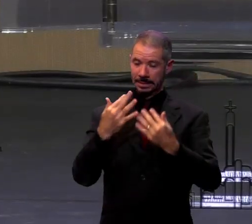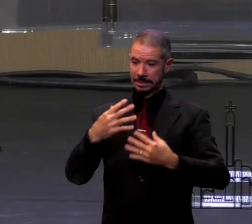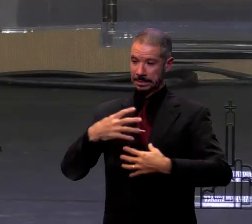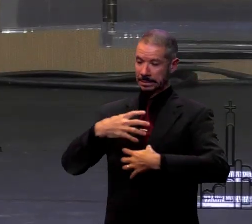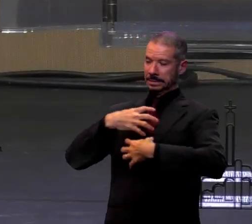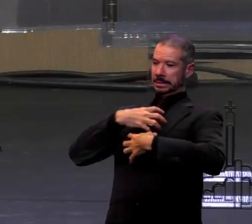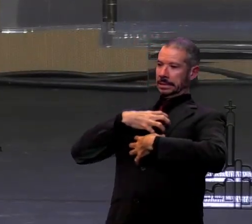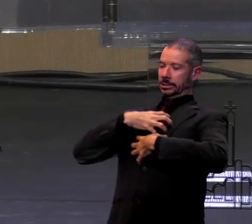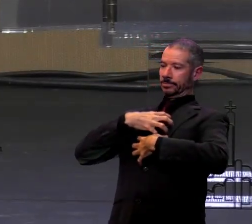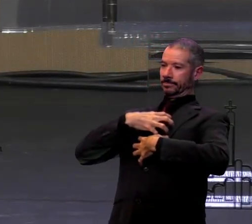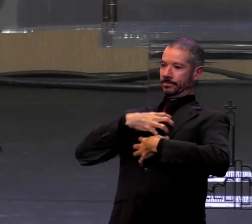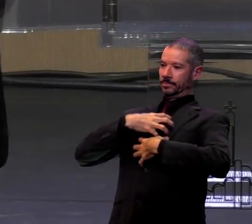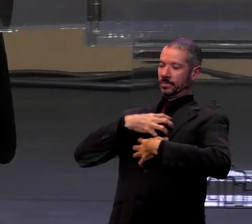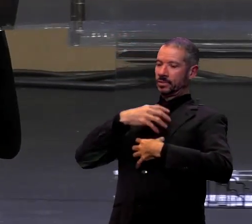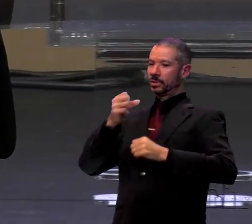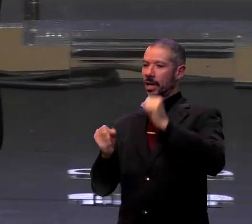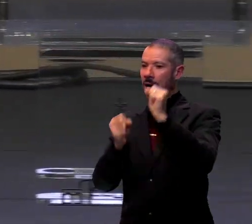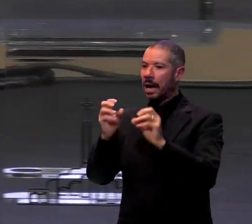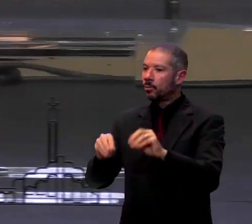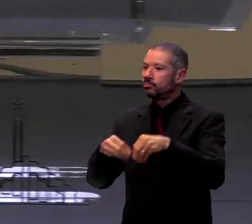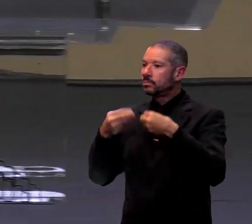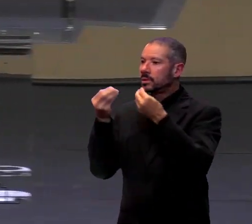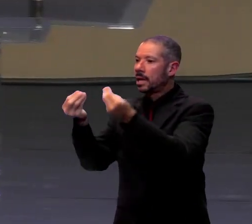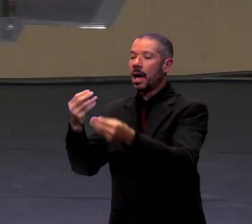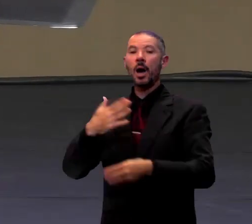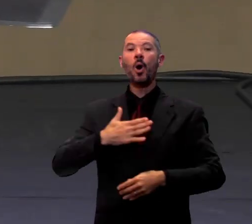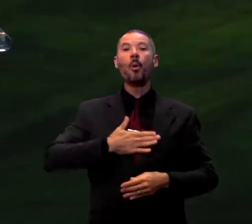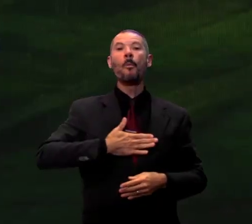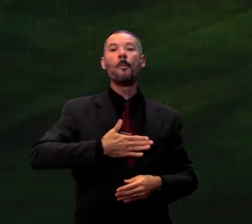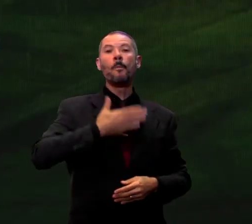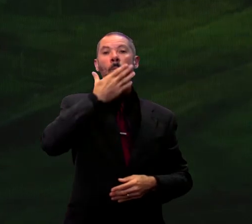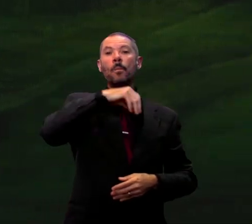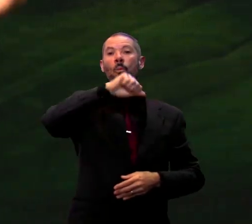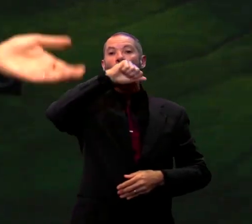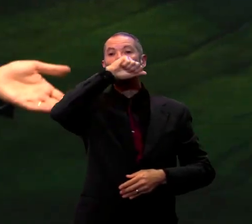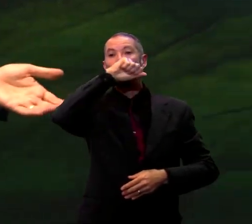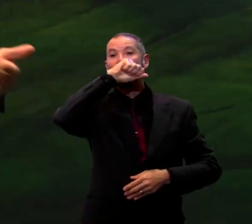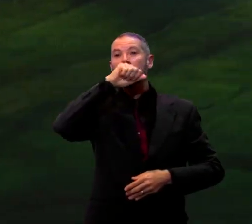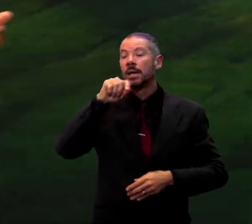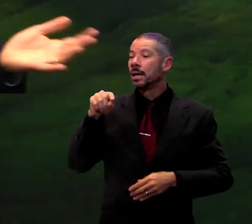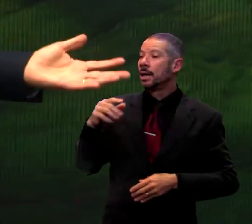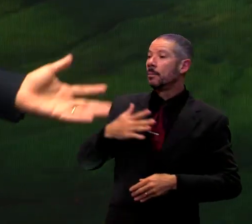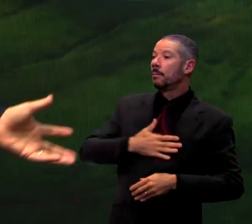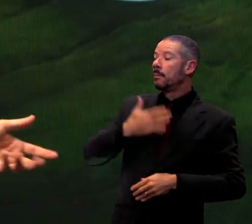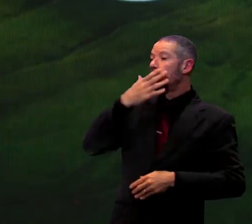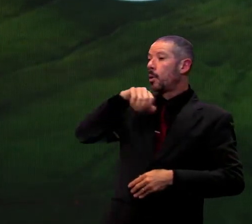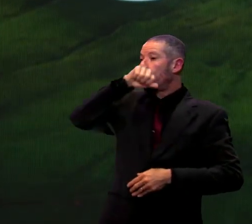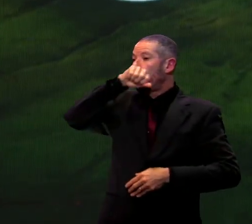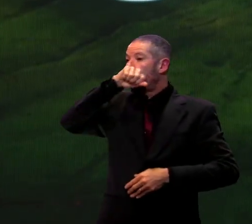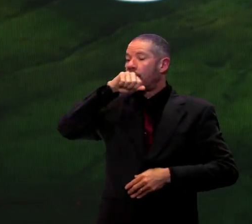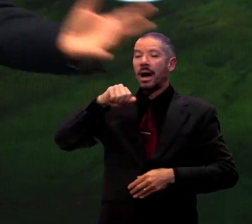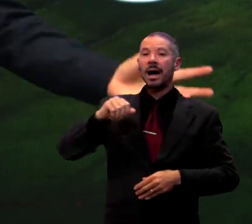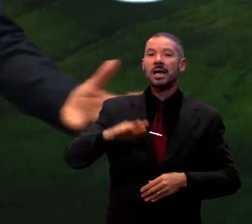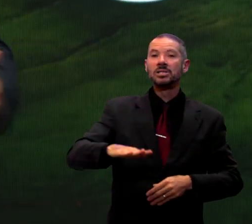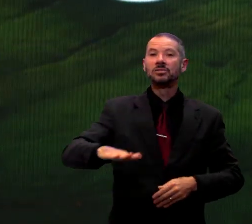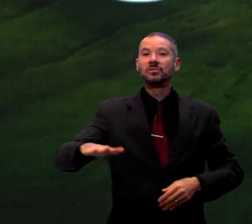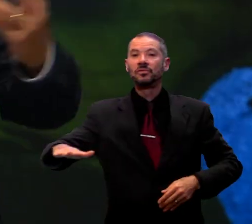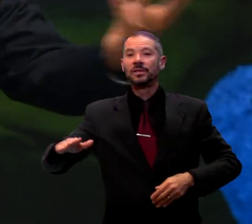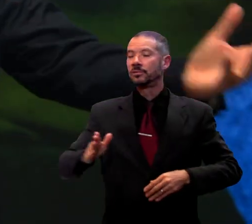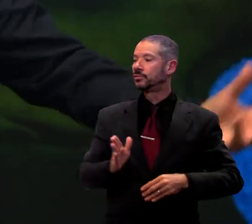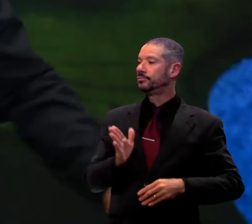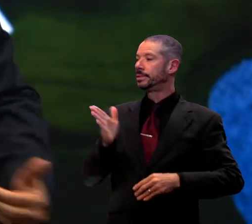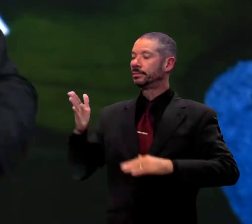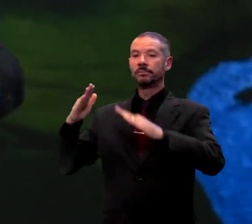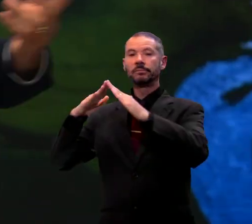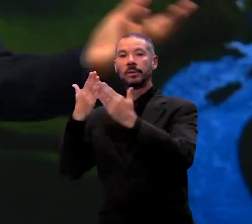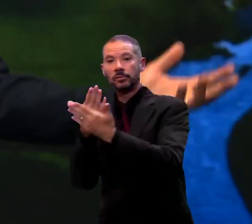coração que deveria dar um carro para o meu pai, porque via meu pai levando os filhos para a escola, e todo mundo de